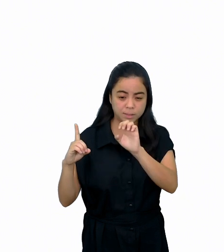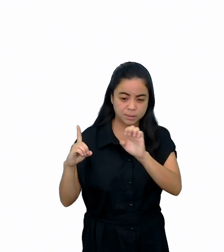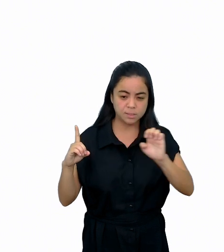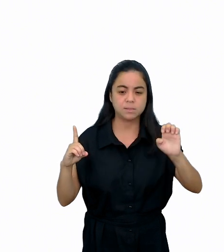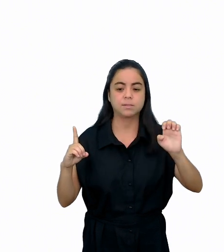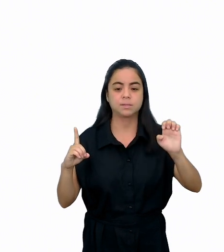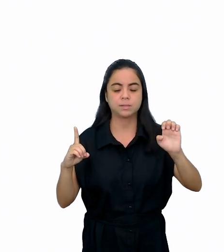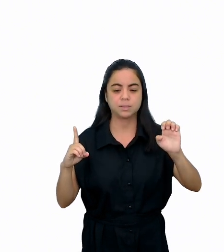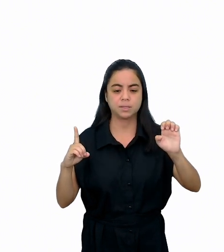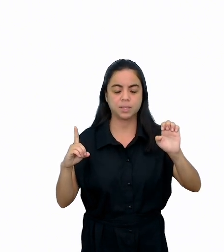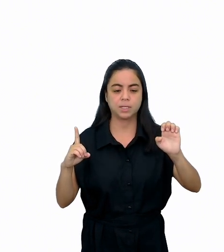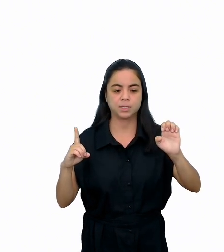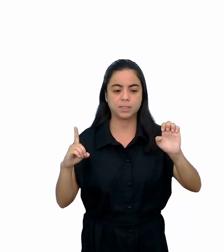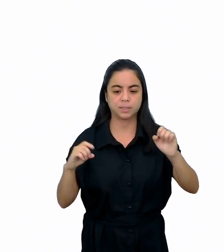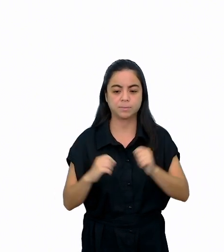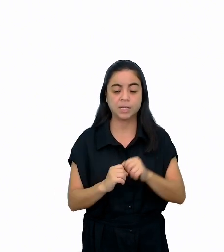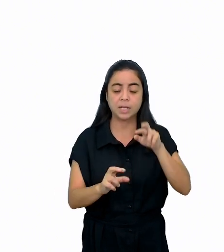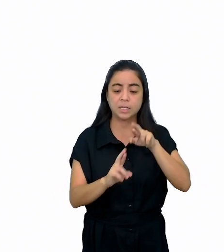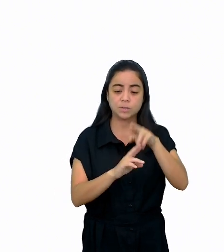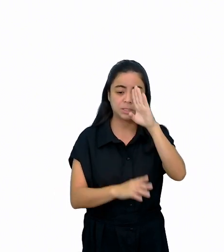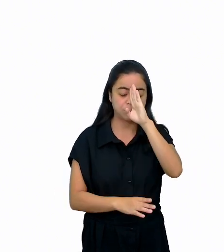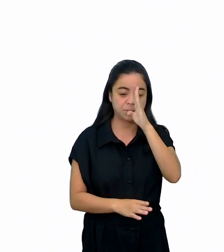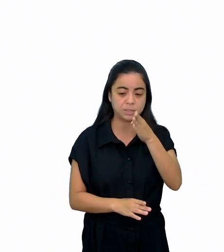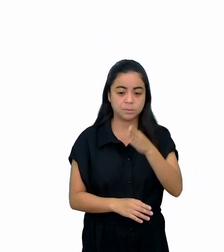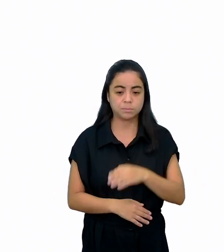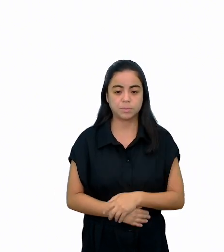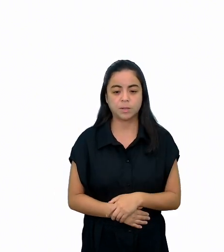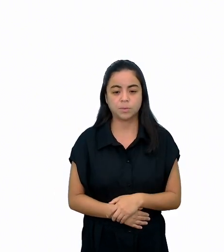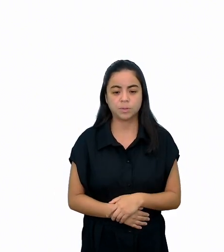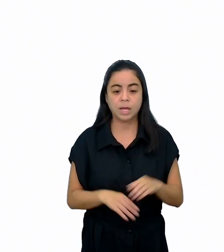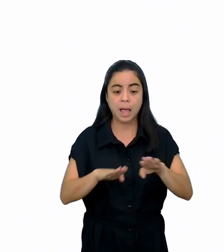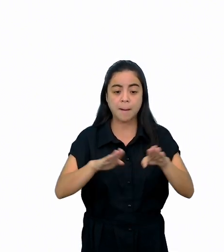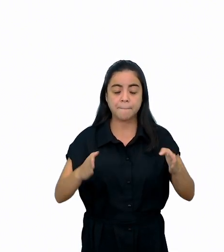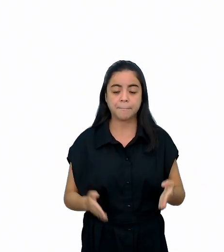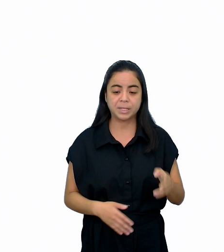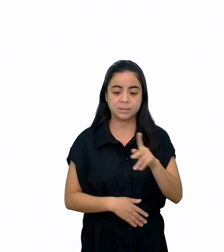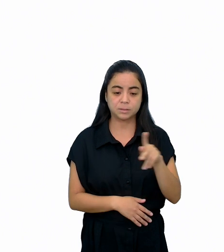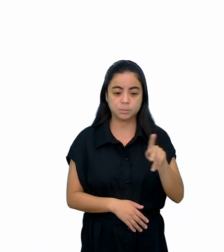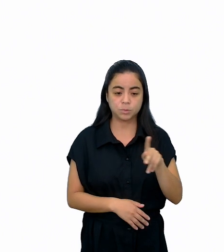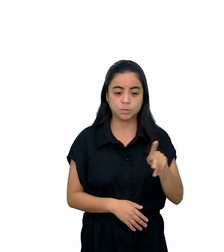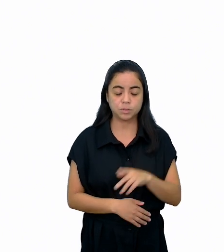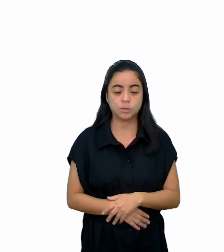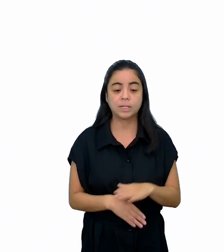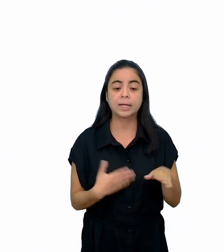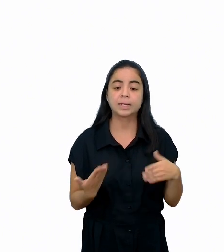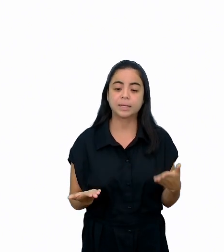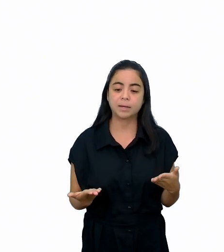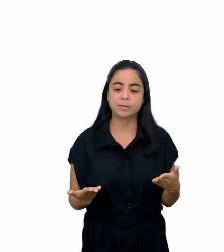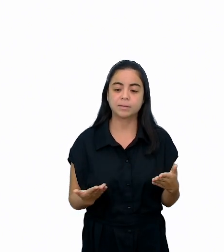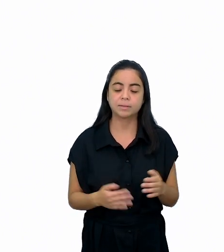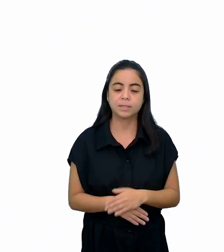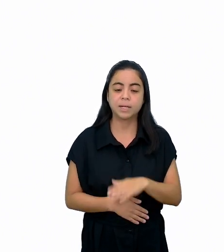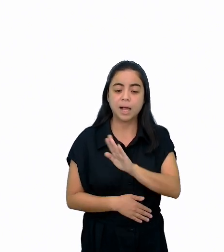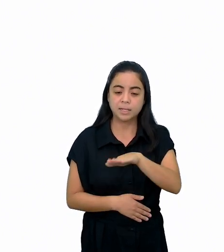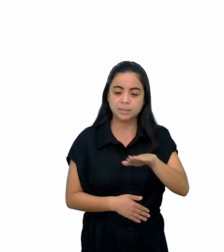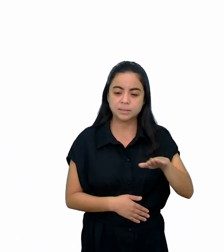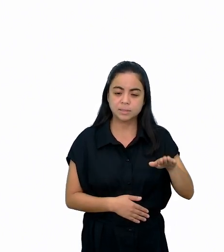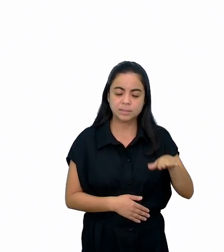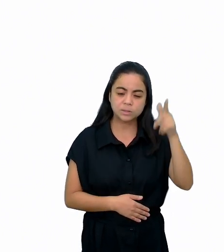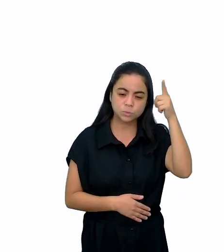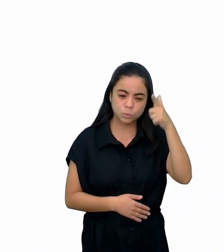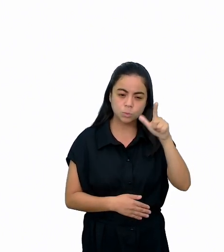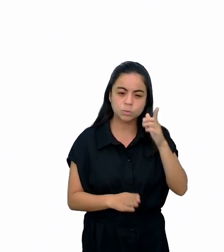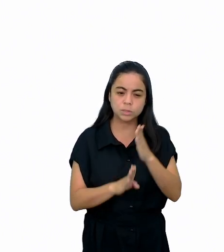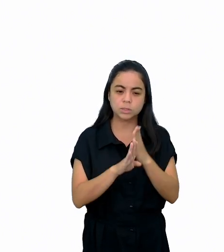à direita e a referência principal, que é a mesa da professora, para que as crianças consigam aí